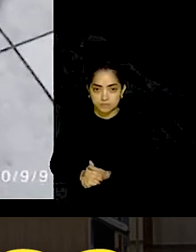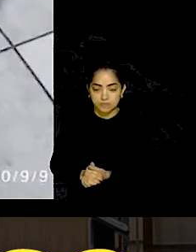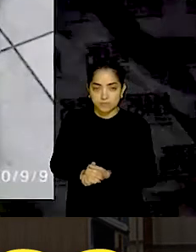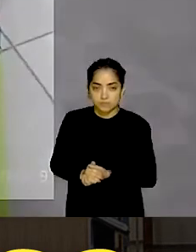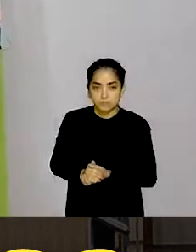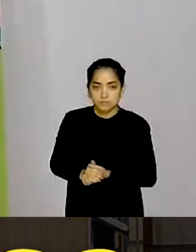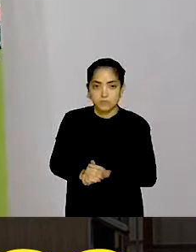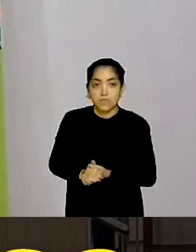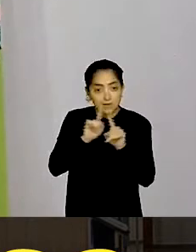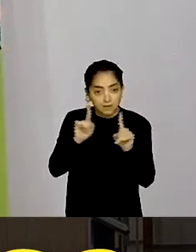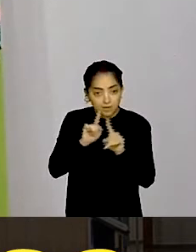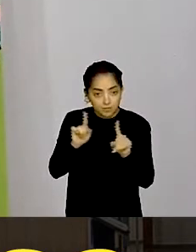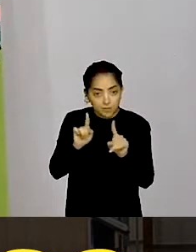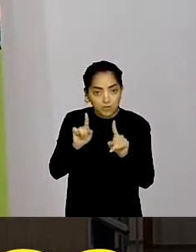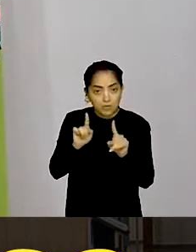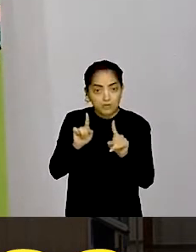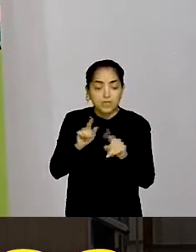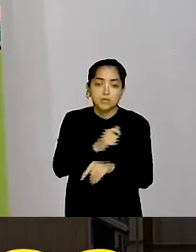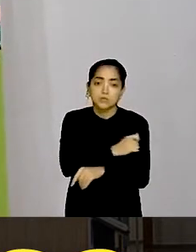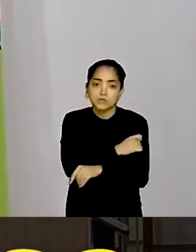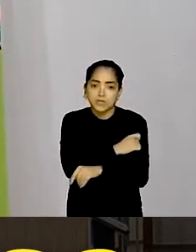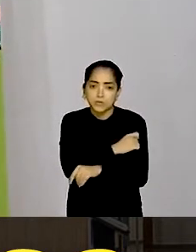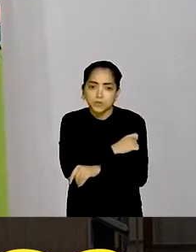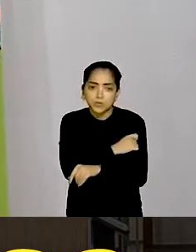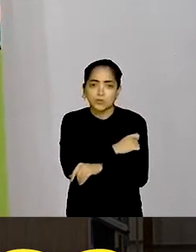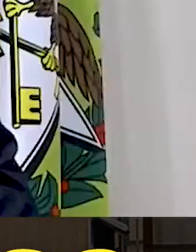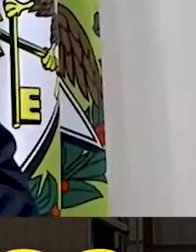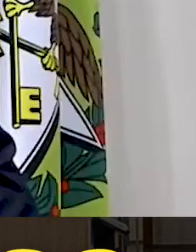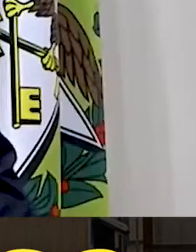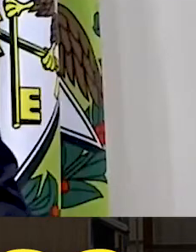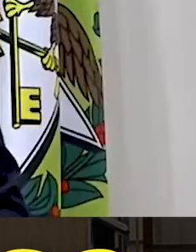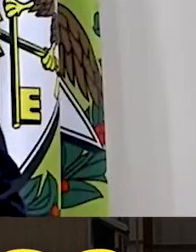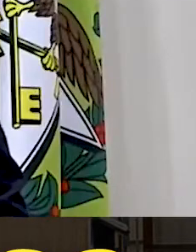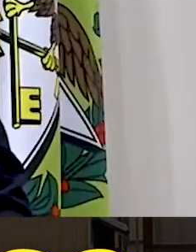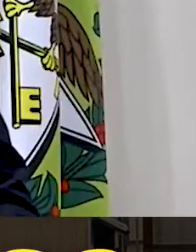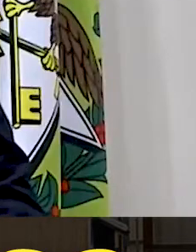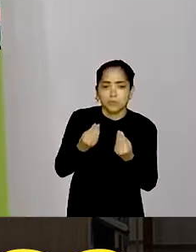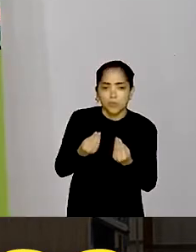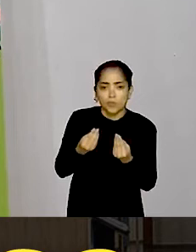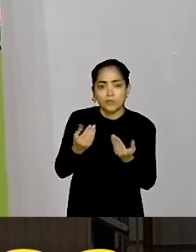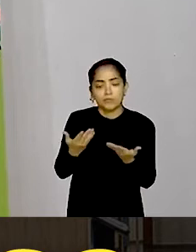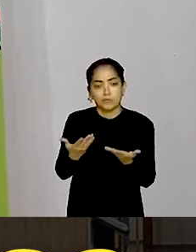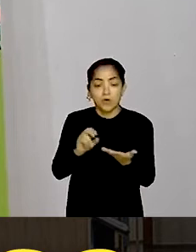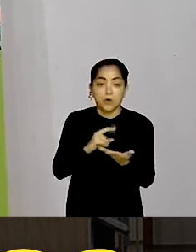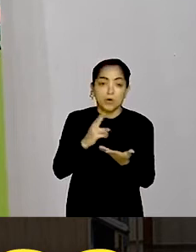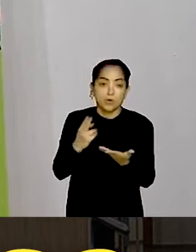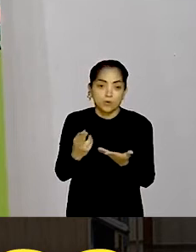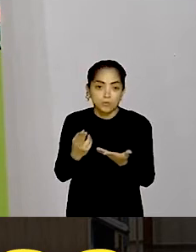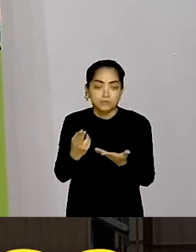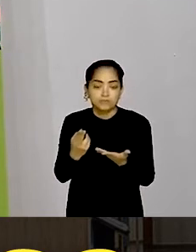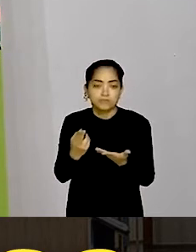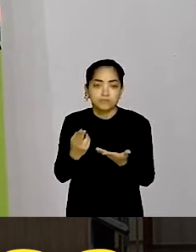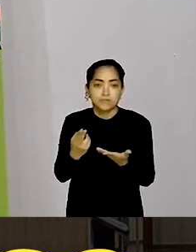E ela também reclama dos alunos estarem sendo revistados, né, que isso é um absurdo, ou que foram